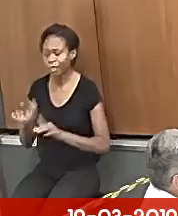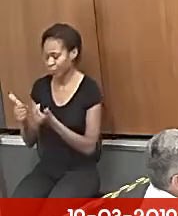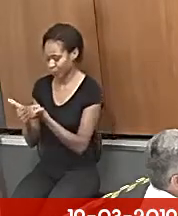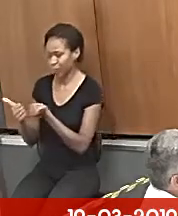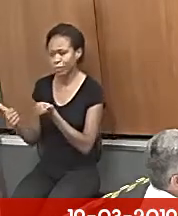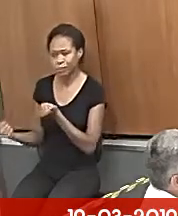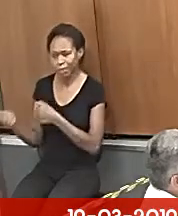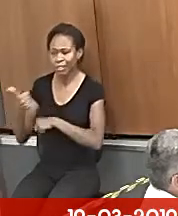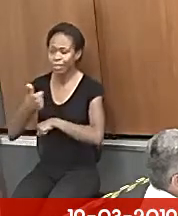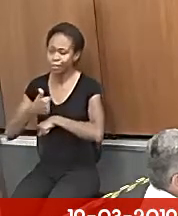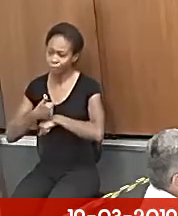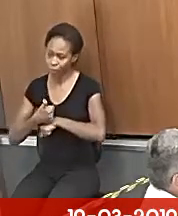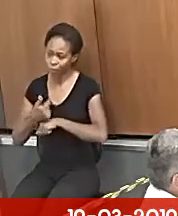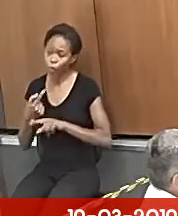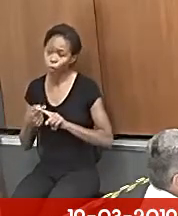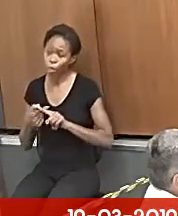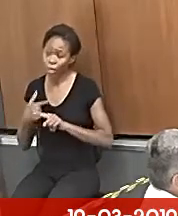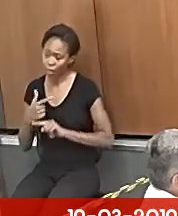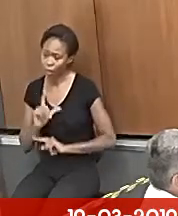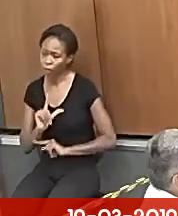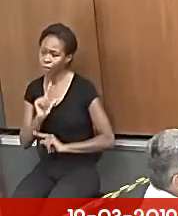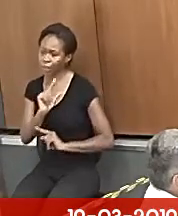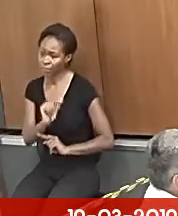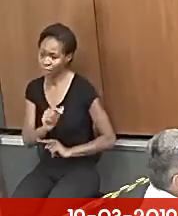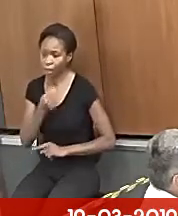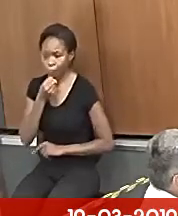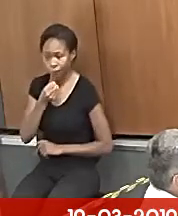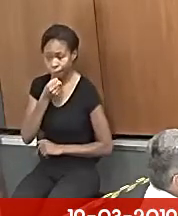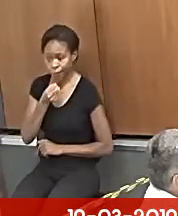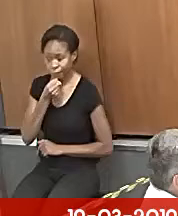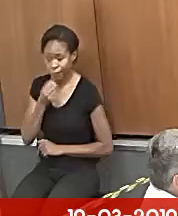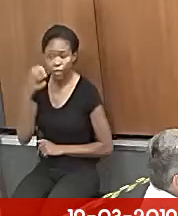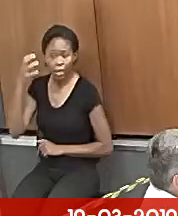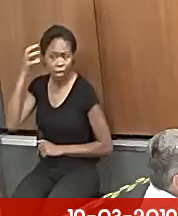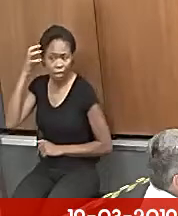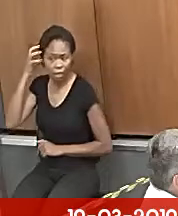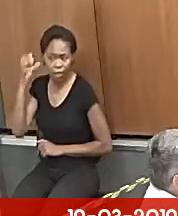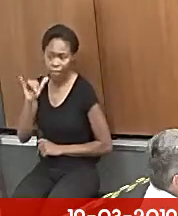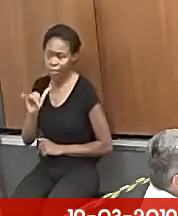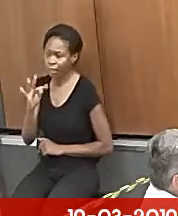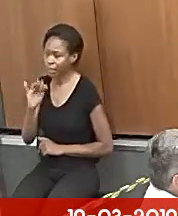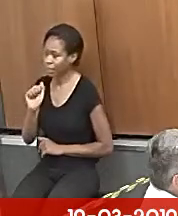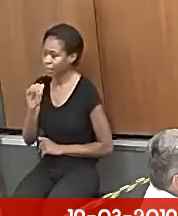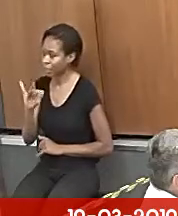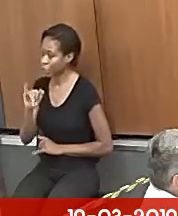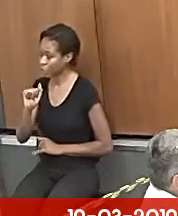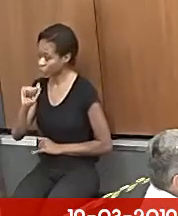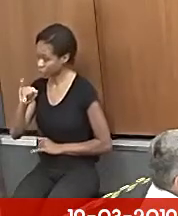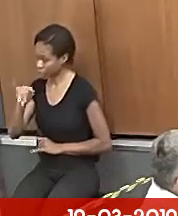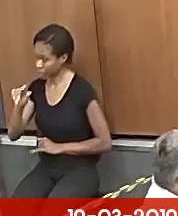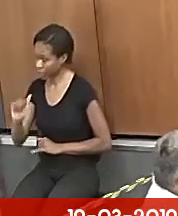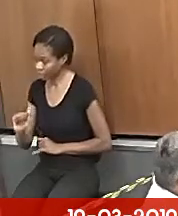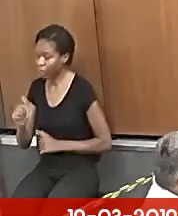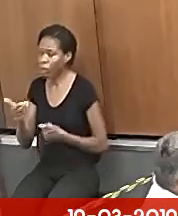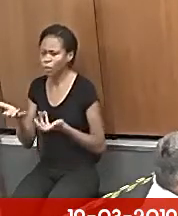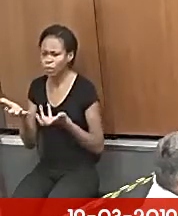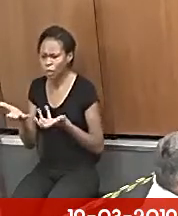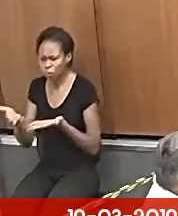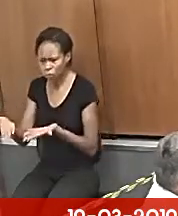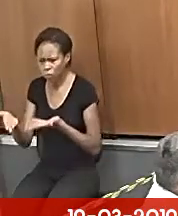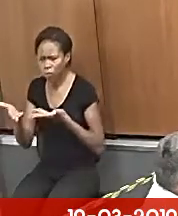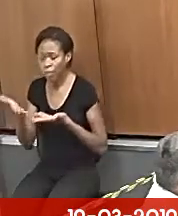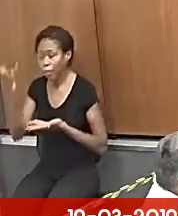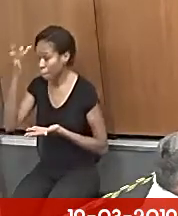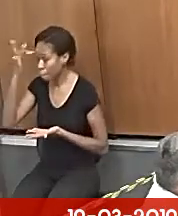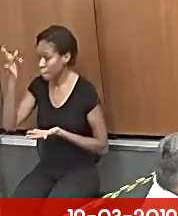isso presente porque eu vou dar uma entrevista na internet e quero até convidar os novos deputados e os nobres convidados amanhã teremos uma audiência